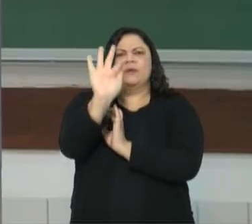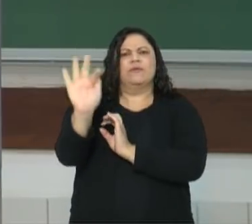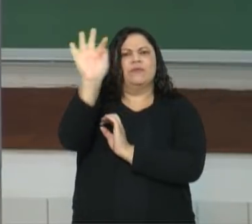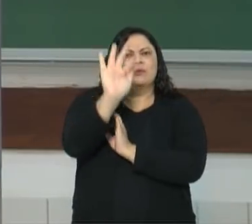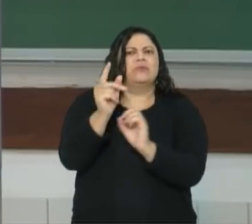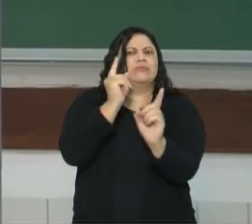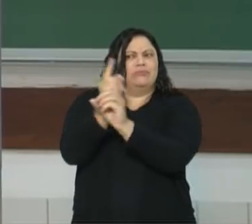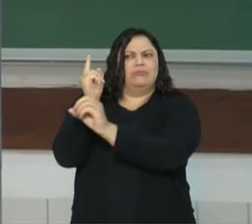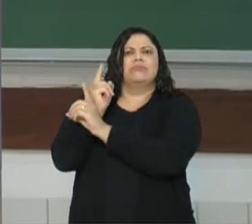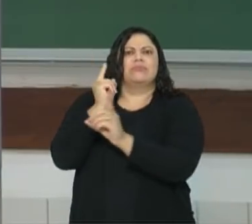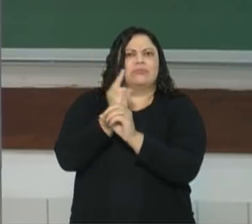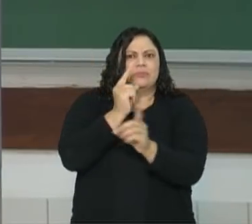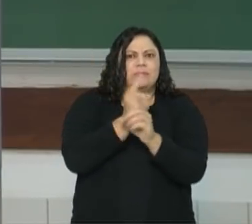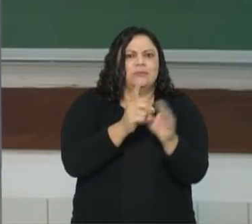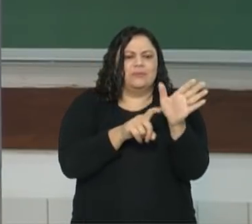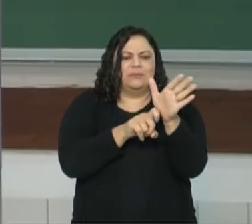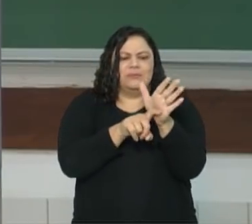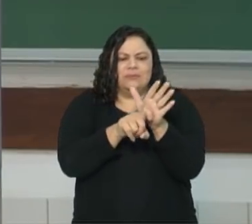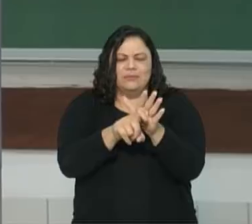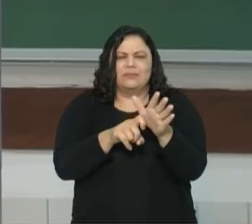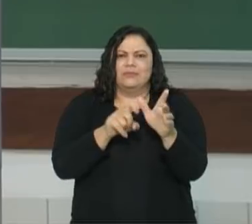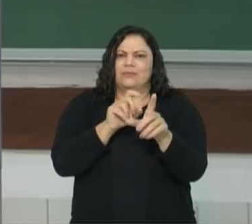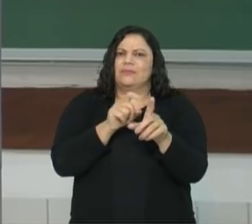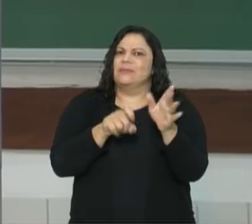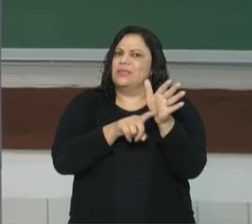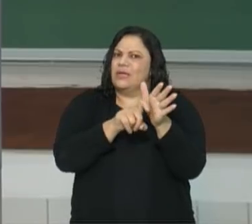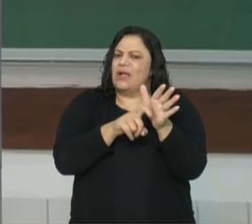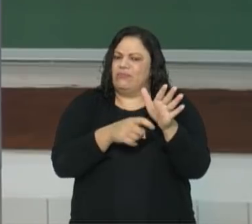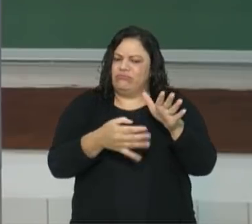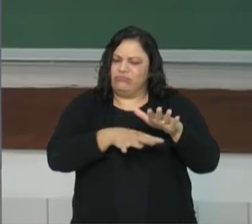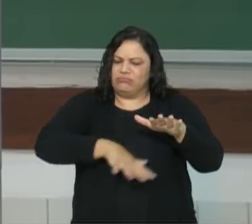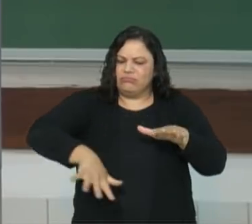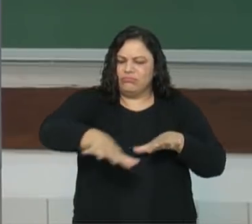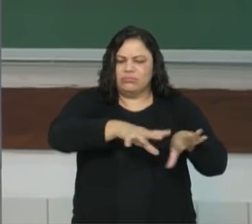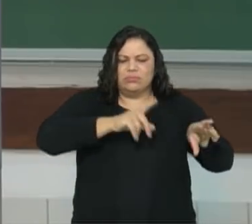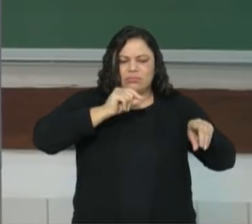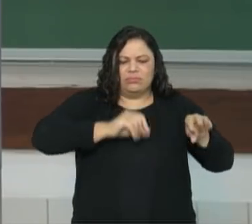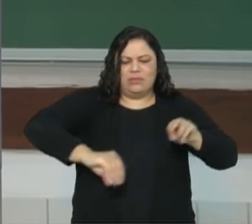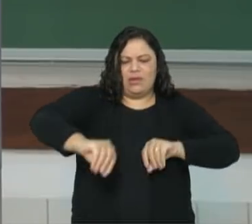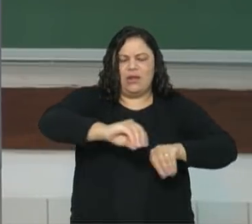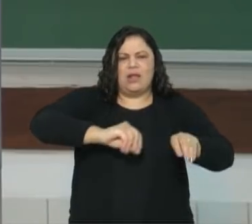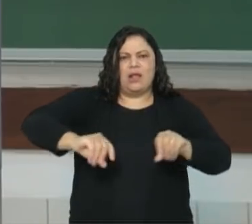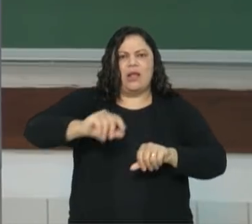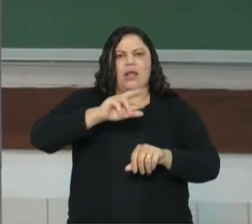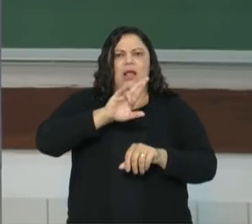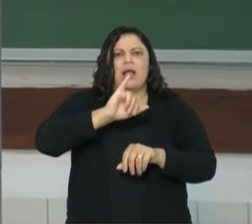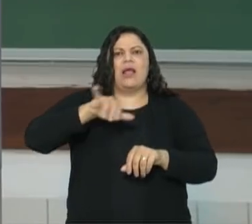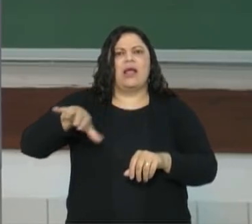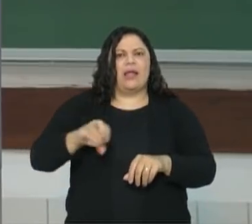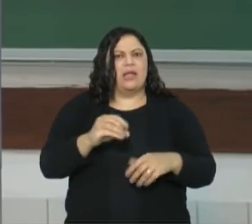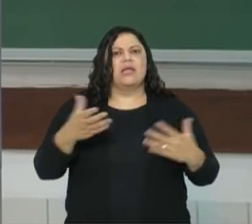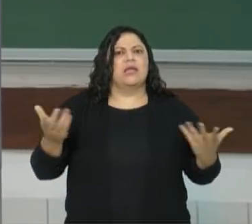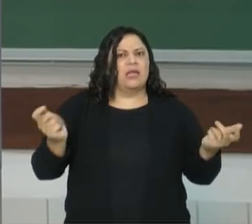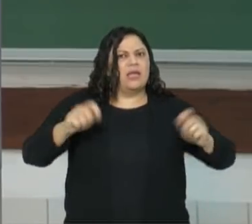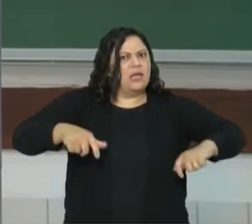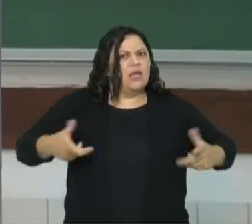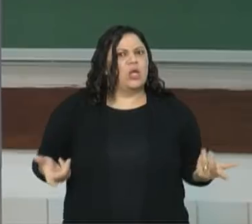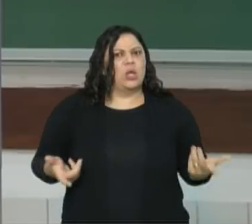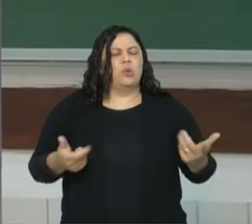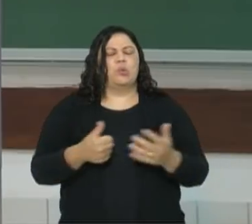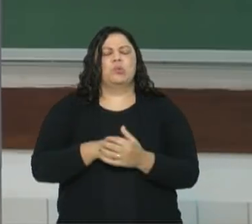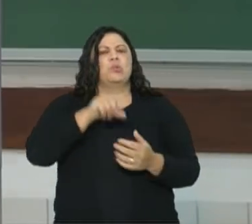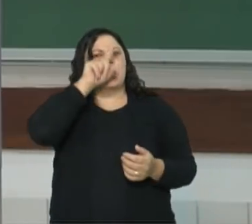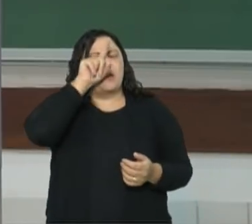Rio Iguaçu. Não se deve tomar banho lá, é muito perigoso. A profundidade é variável, tem galhos, o risco de afogamentos é